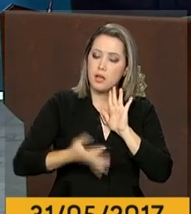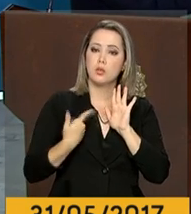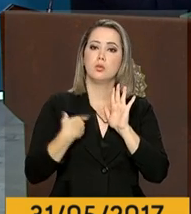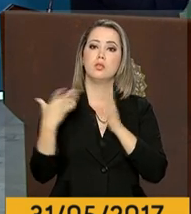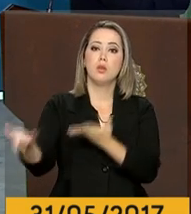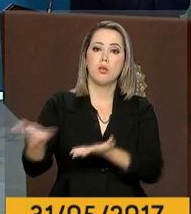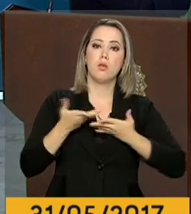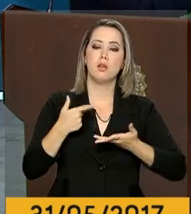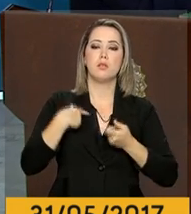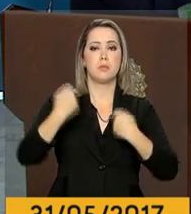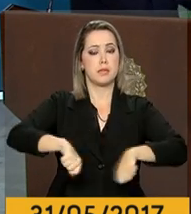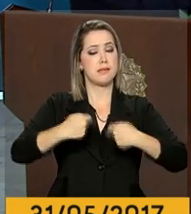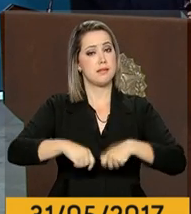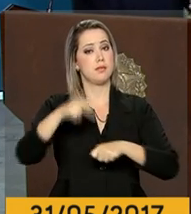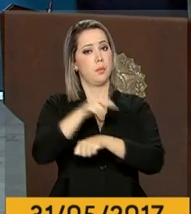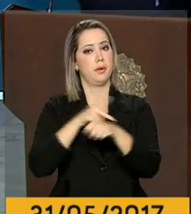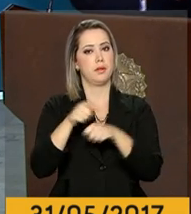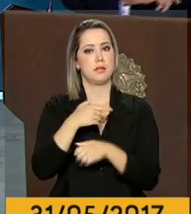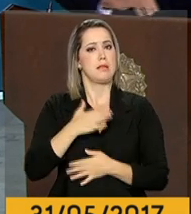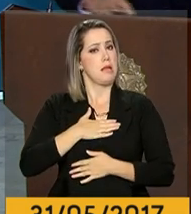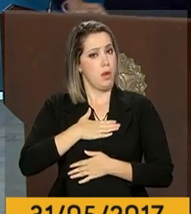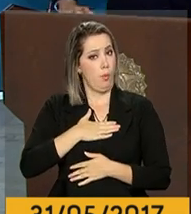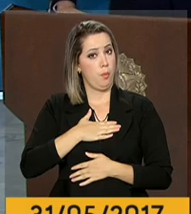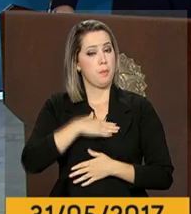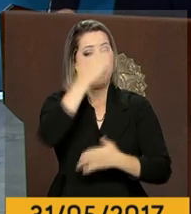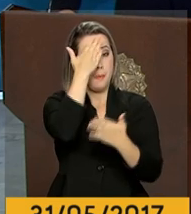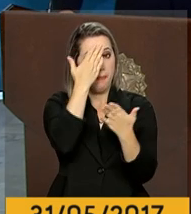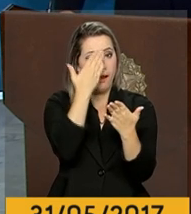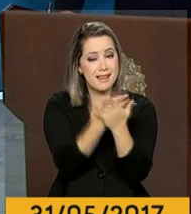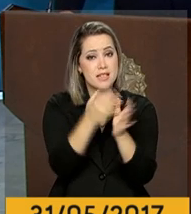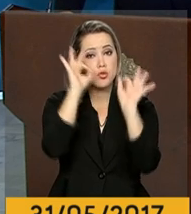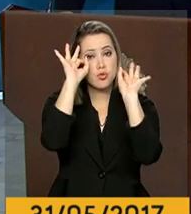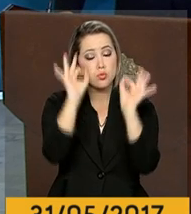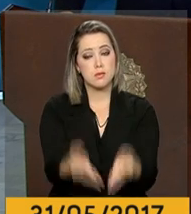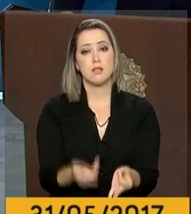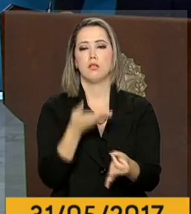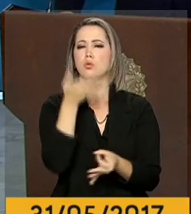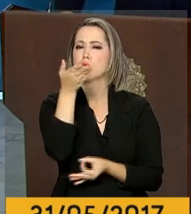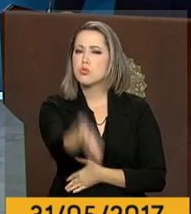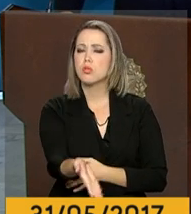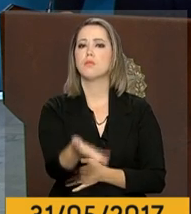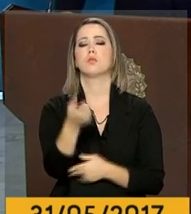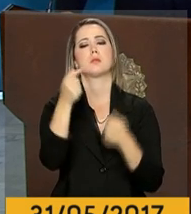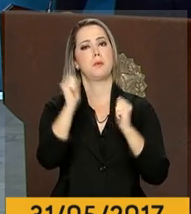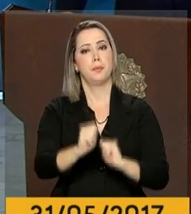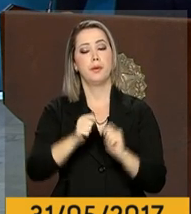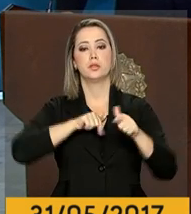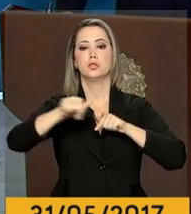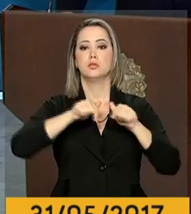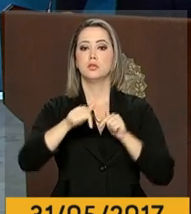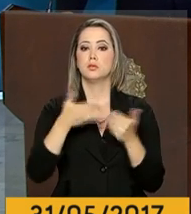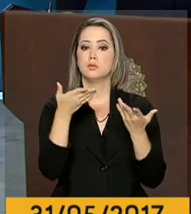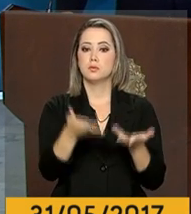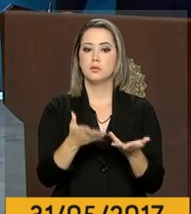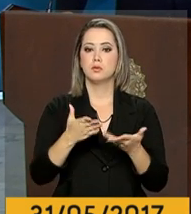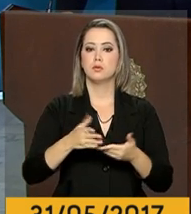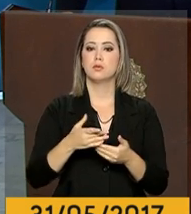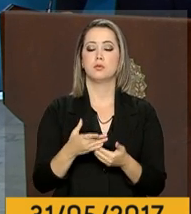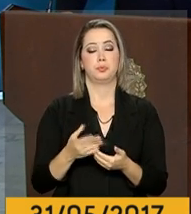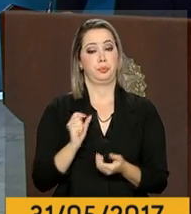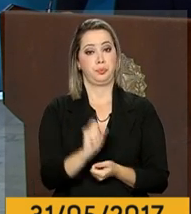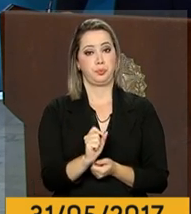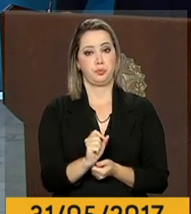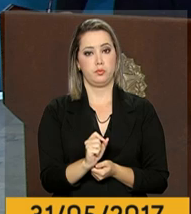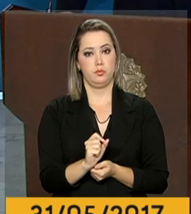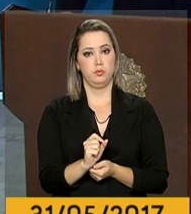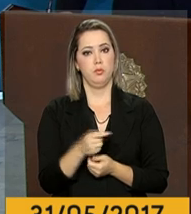pelas necessidades do país. Eu tenho absoluta convicção de que você vai trabalhar muito para isso. E por